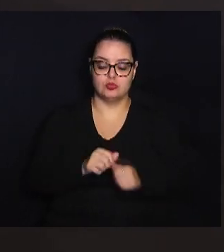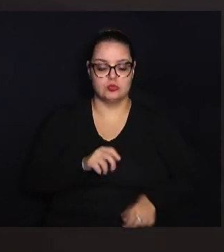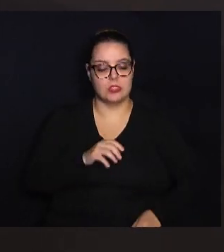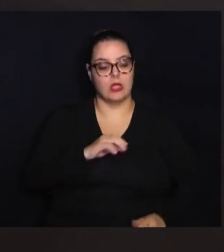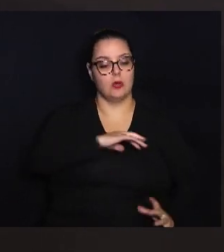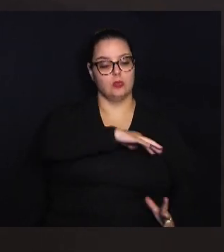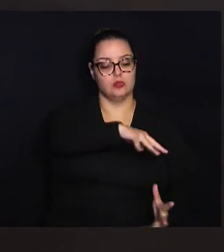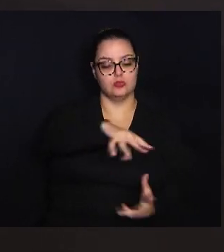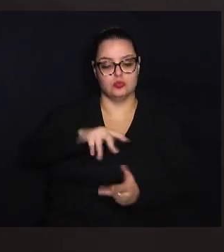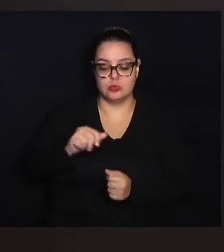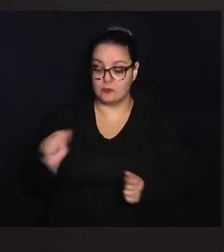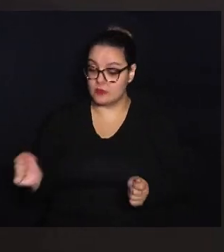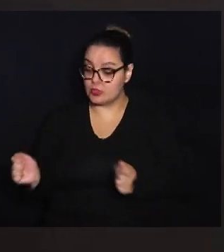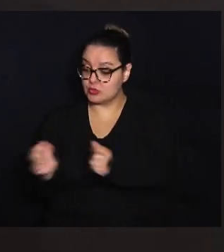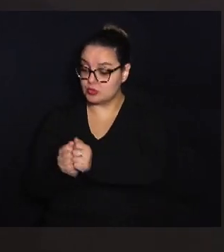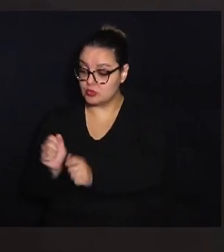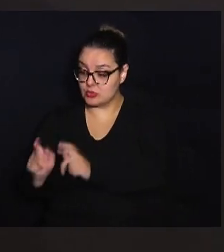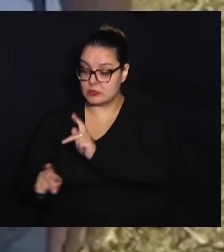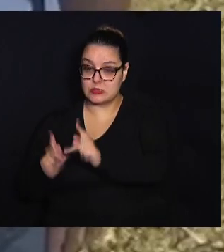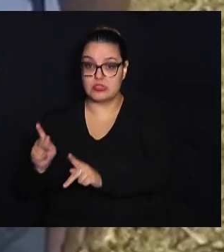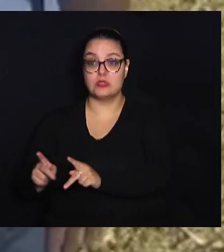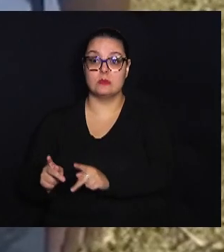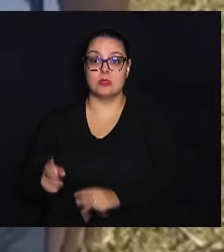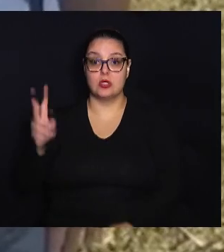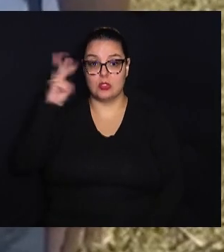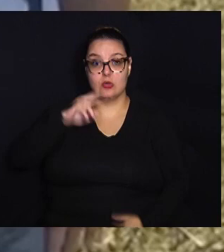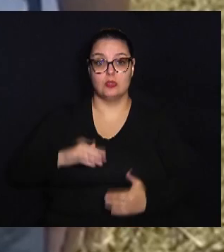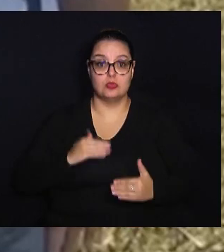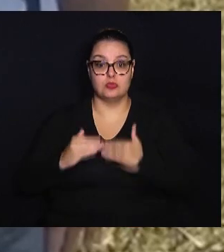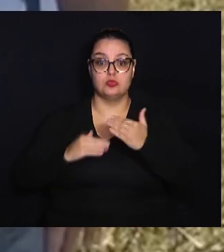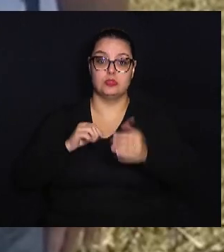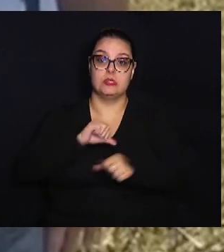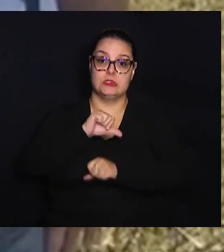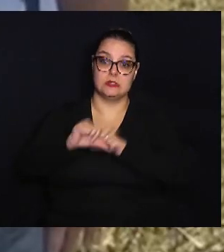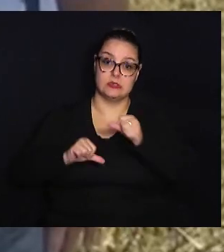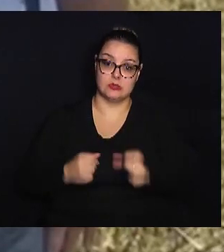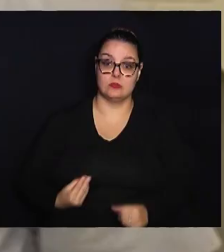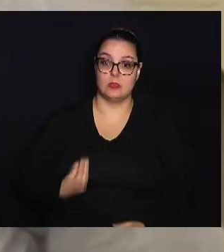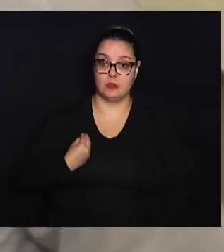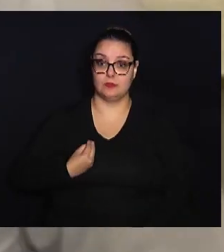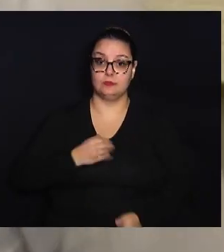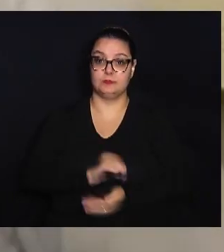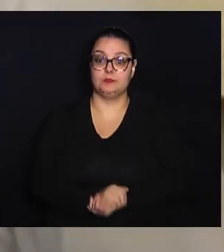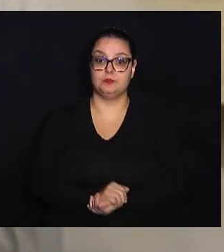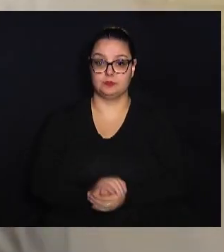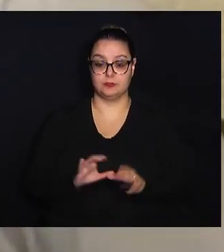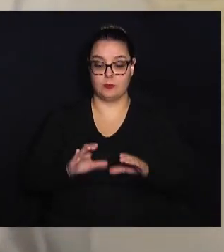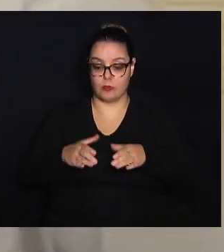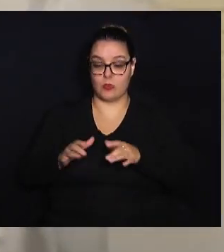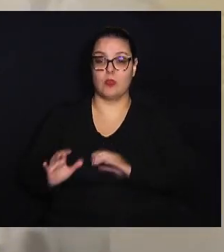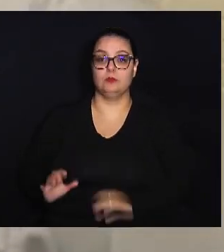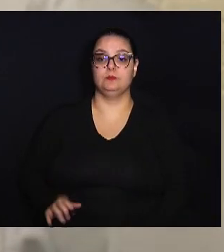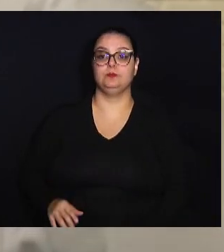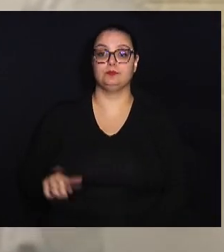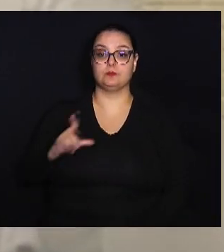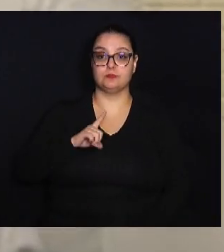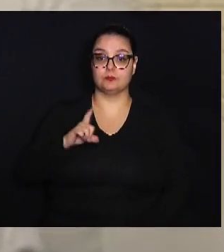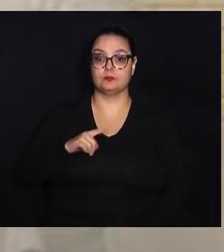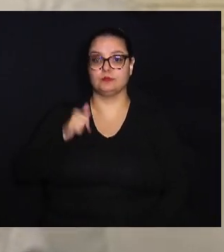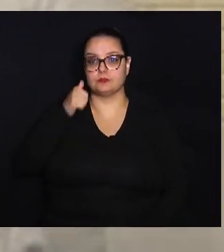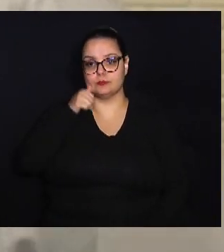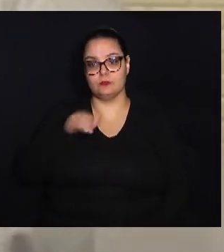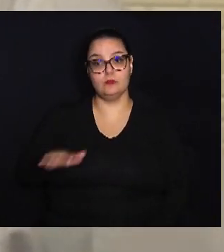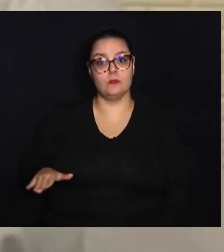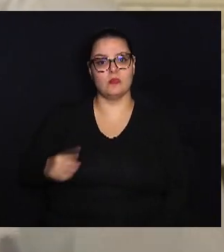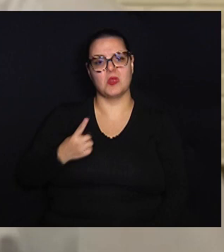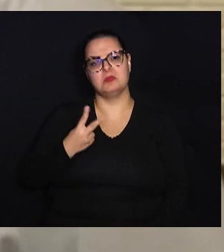pessoas ao Universo para construir legados e transformar vidas veio um grupo aqui e tinha uma menina